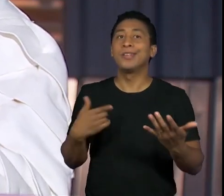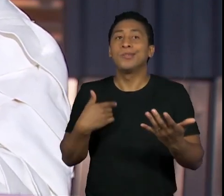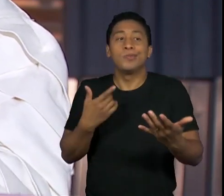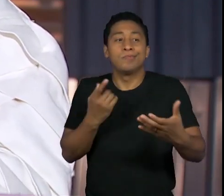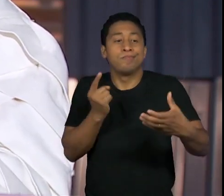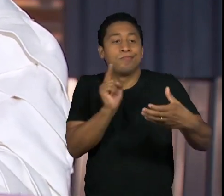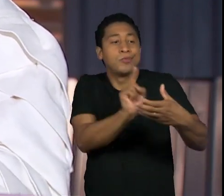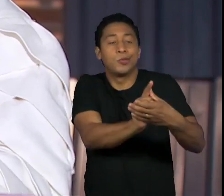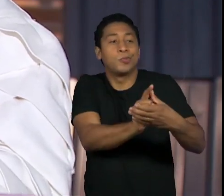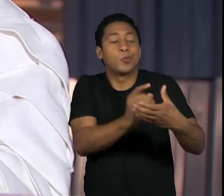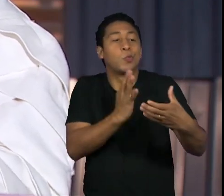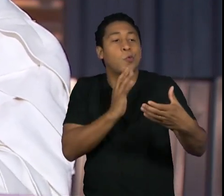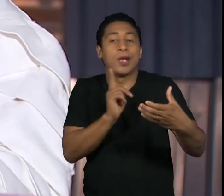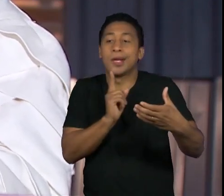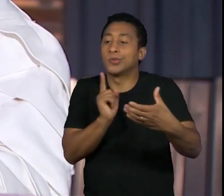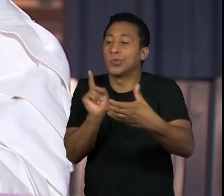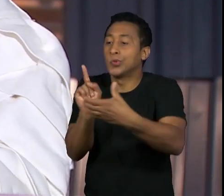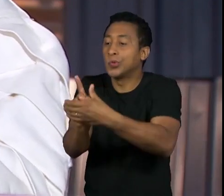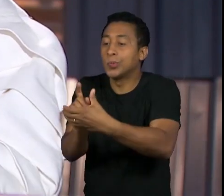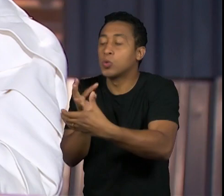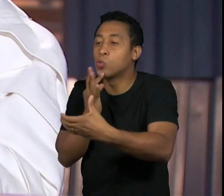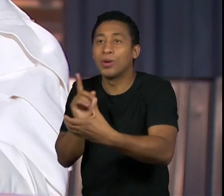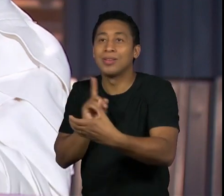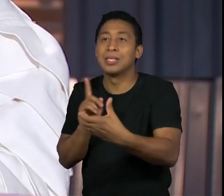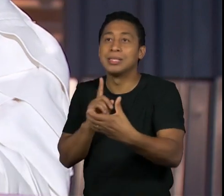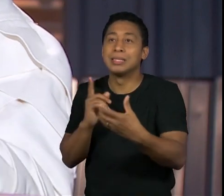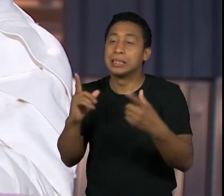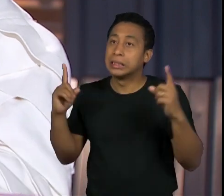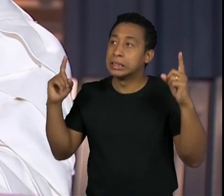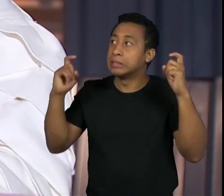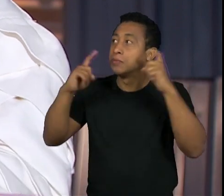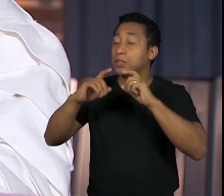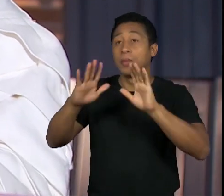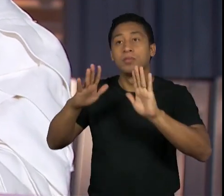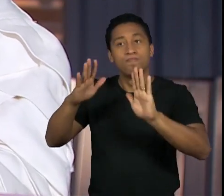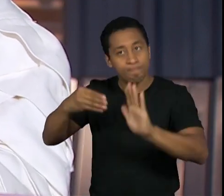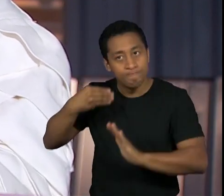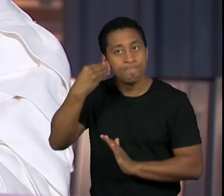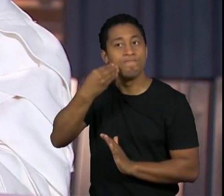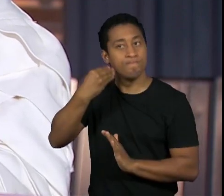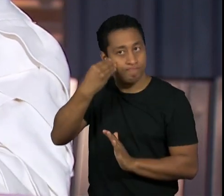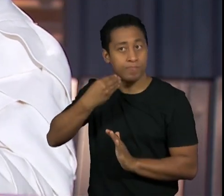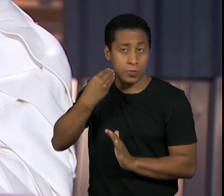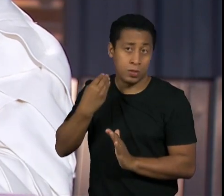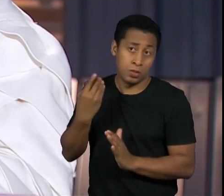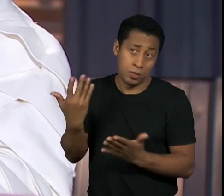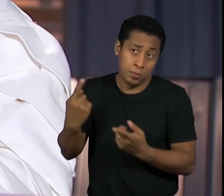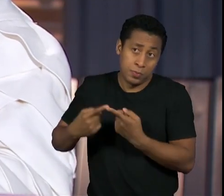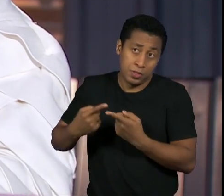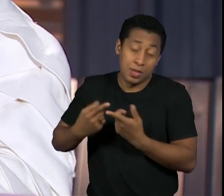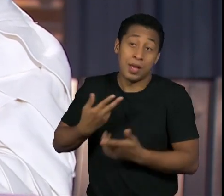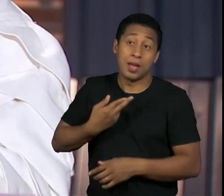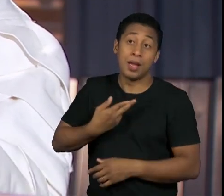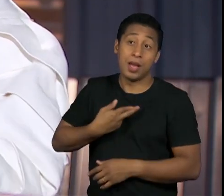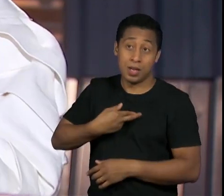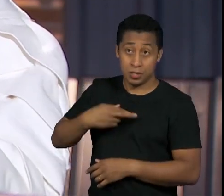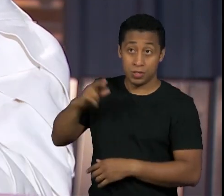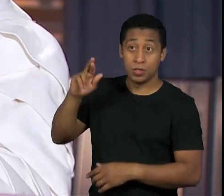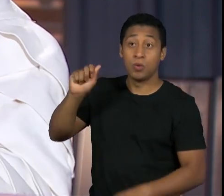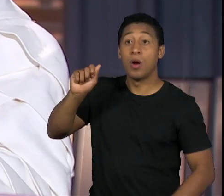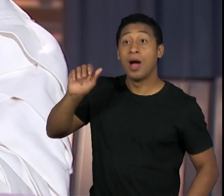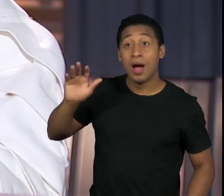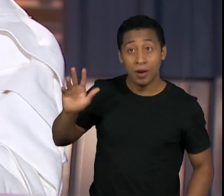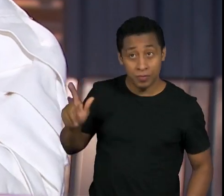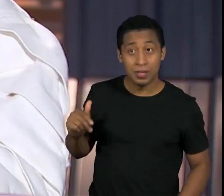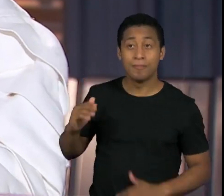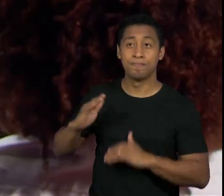de sociabilidade já estavam um pouco na minha experiência por conta, né, da prática de religião de matriz africana por mais de